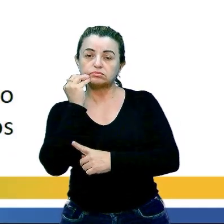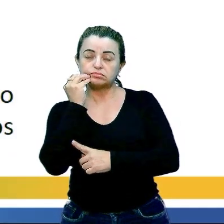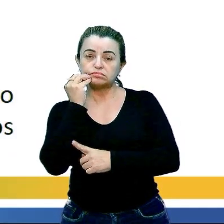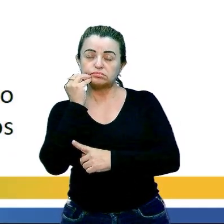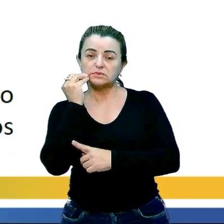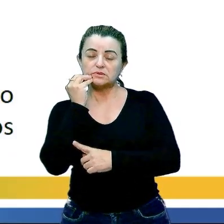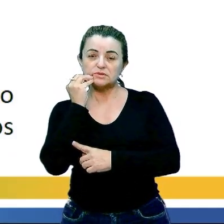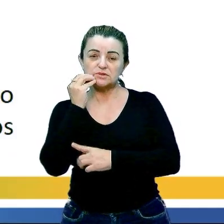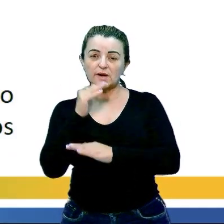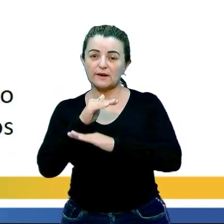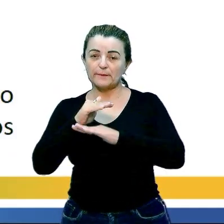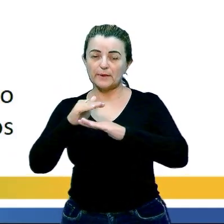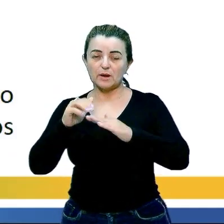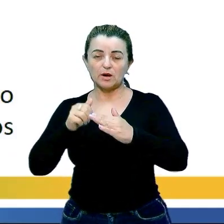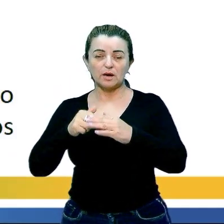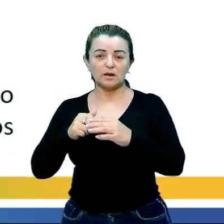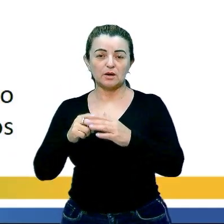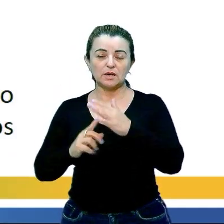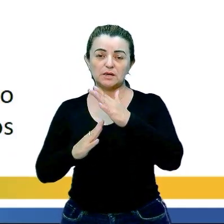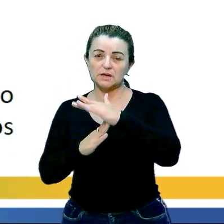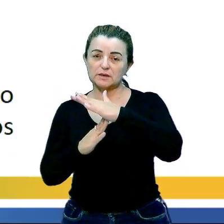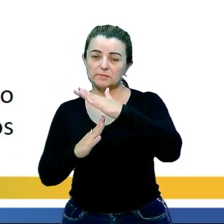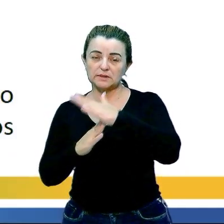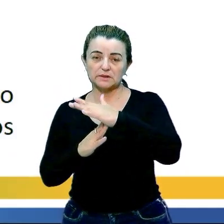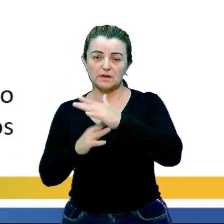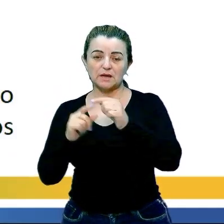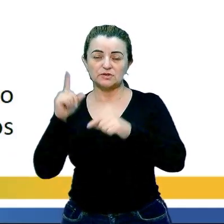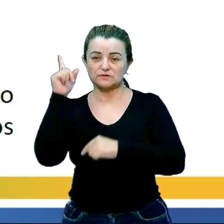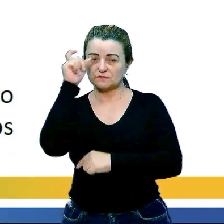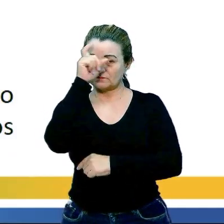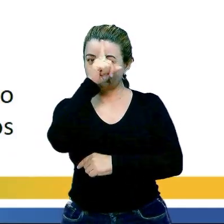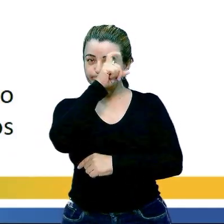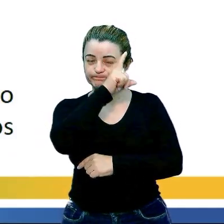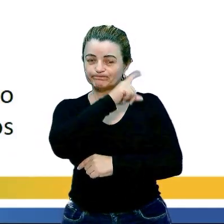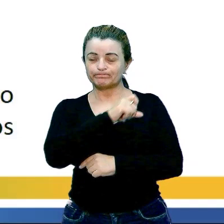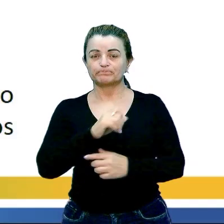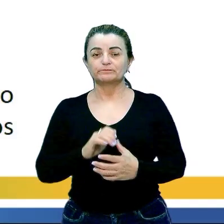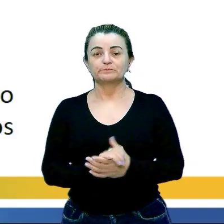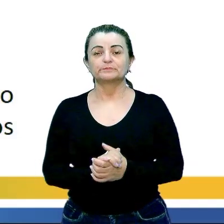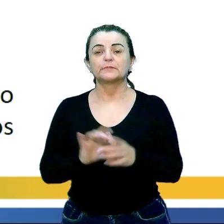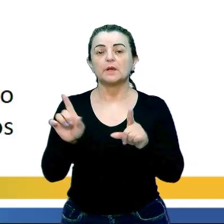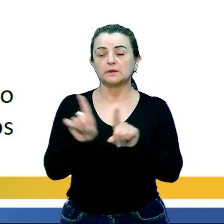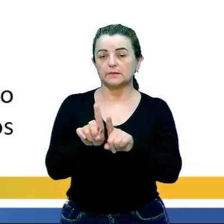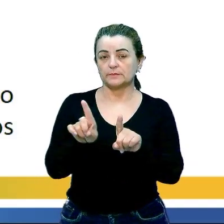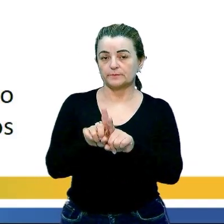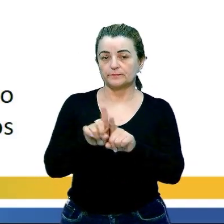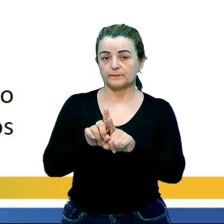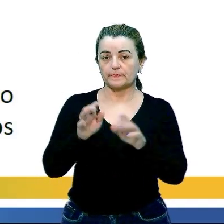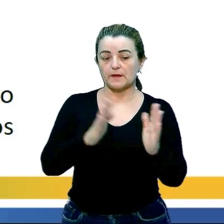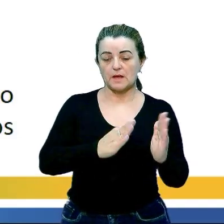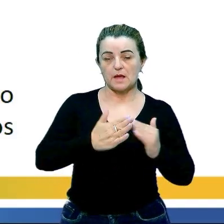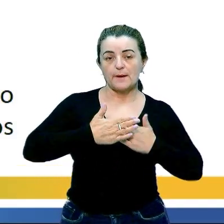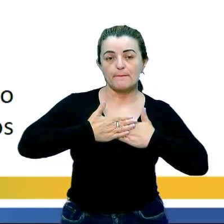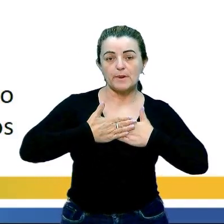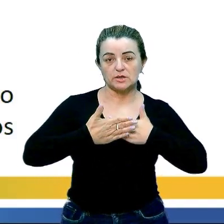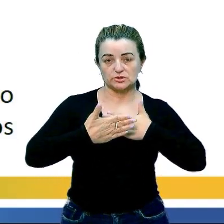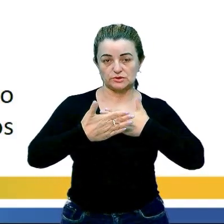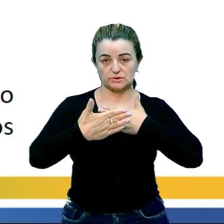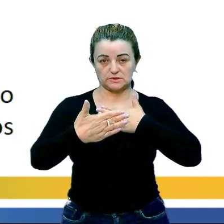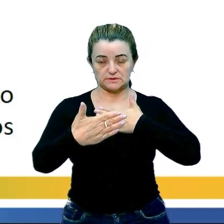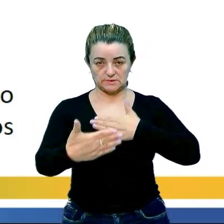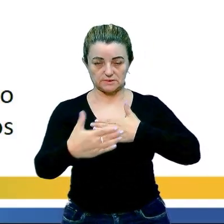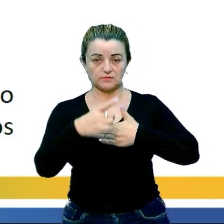a crise do Império, né? Então, Constantino também tem um importante papel, além de que, a partir de Constantino, ele